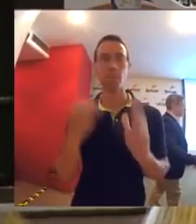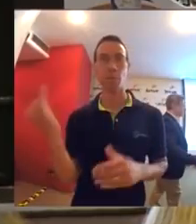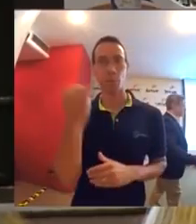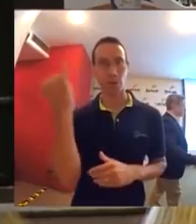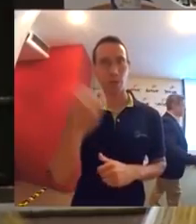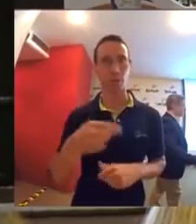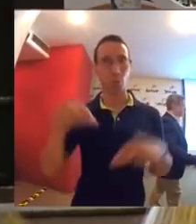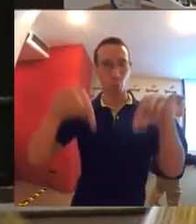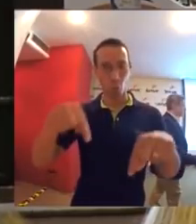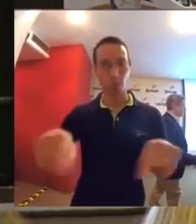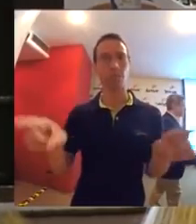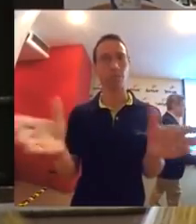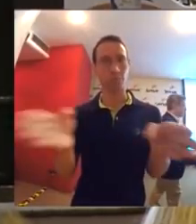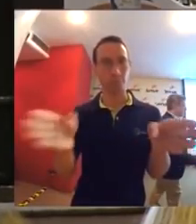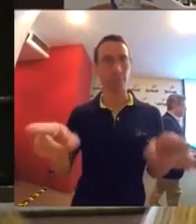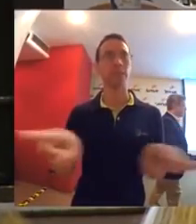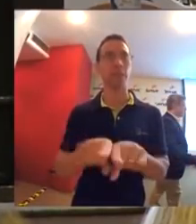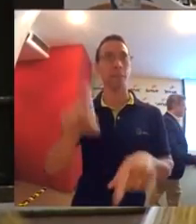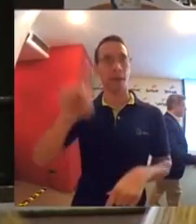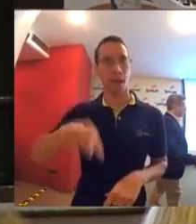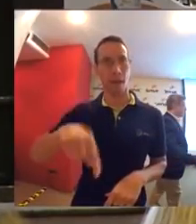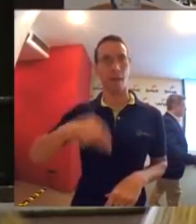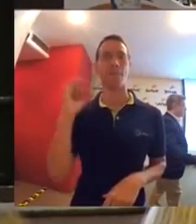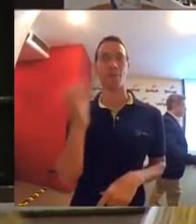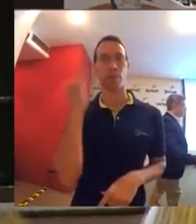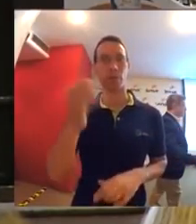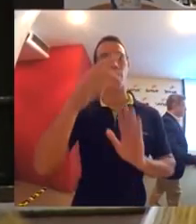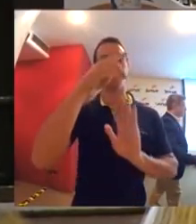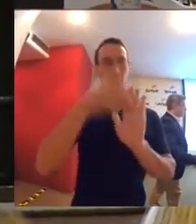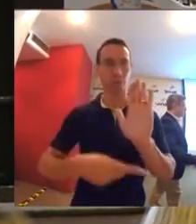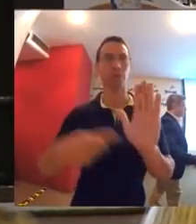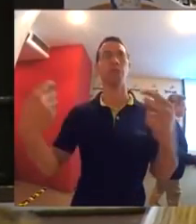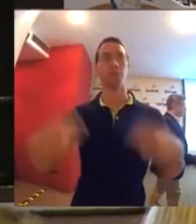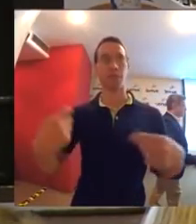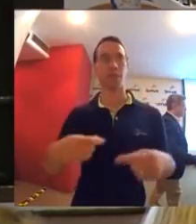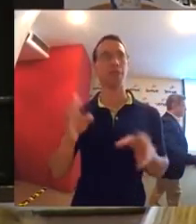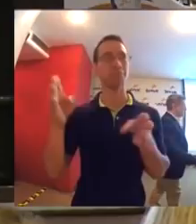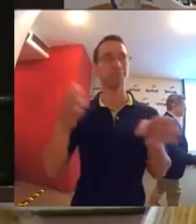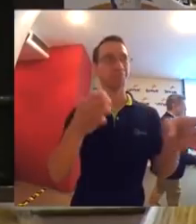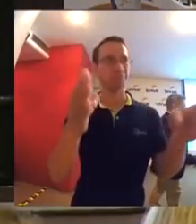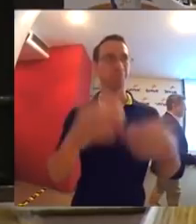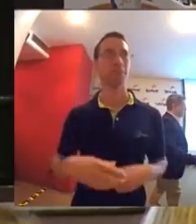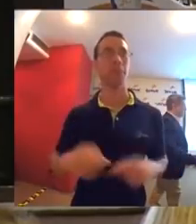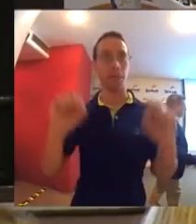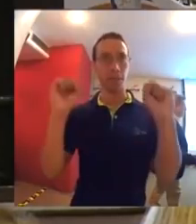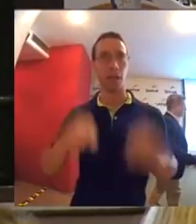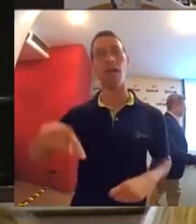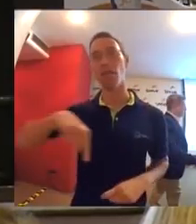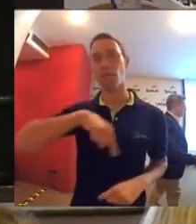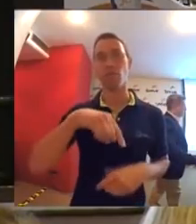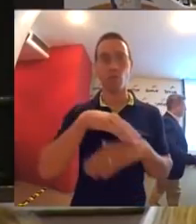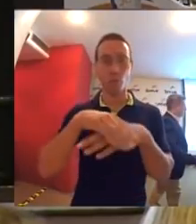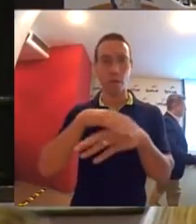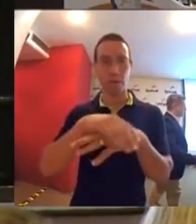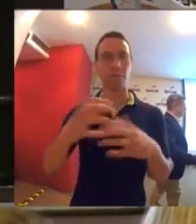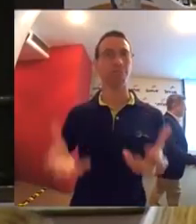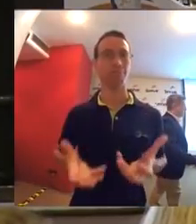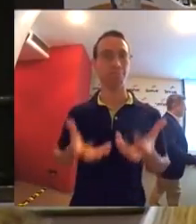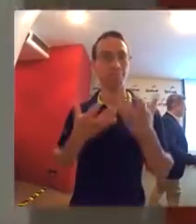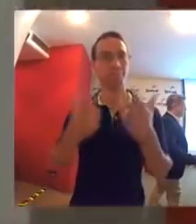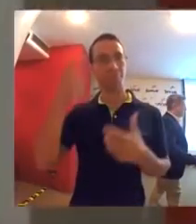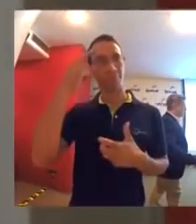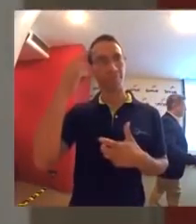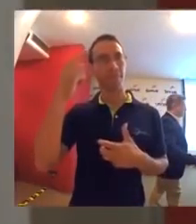momento de hoje é mais um momento importante para o projeto nesse sentido, que a gente possa conversar e nos inspirar, né? A ideia é